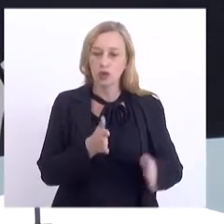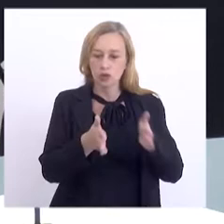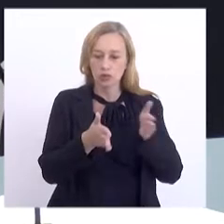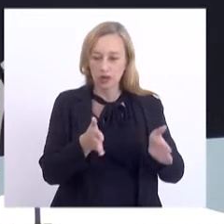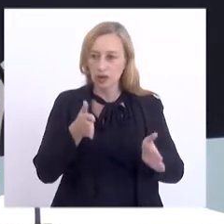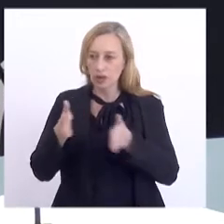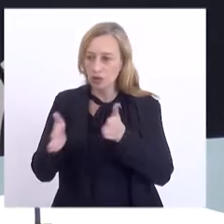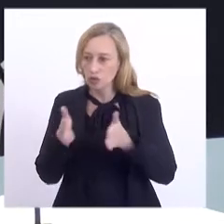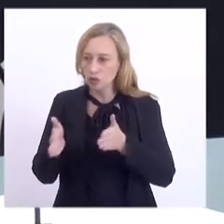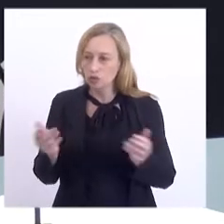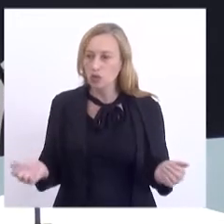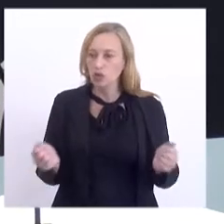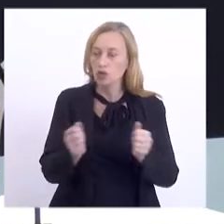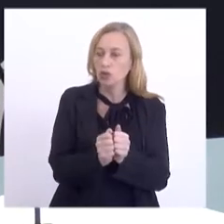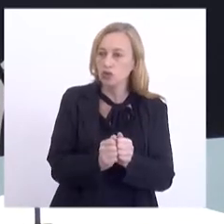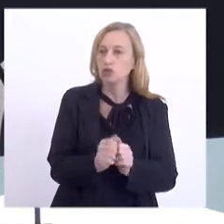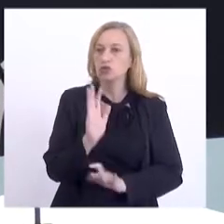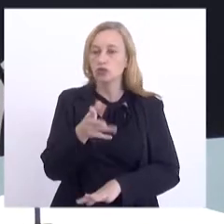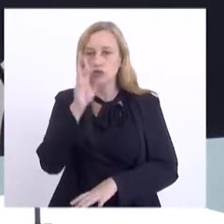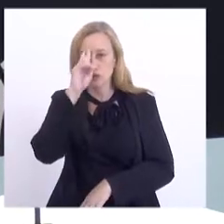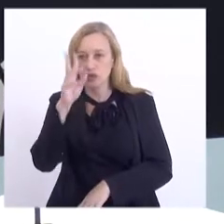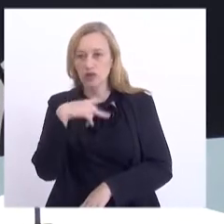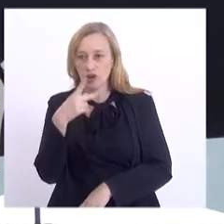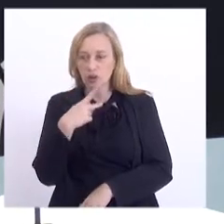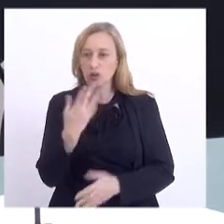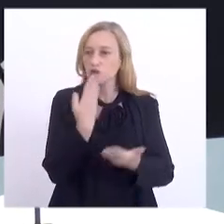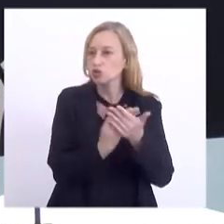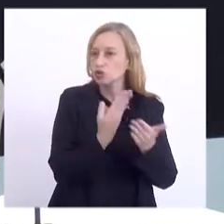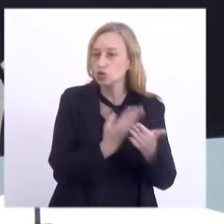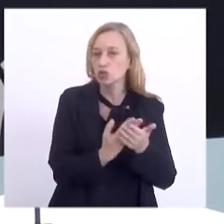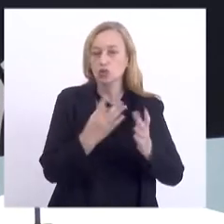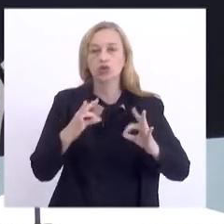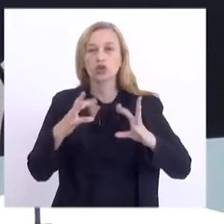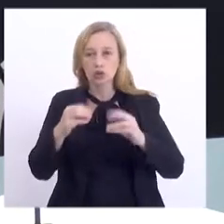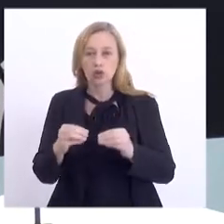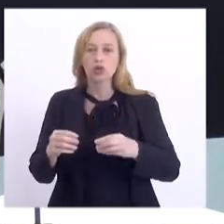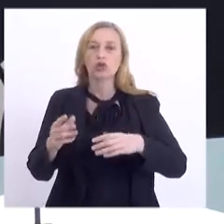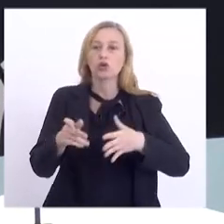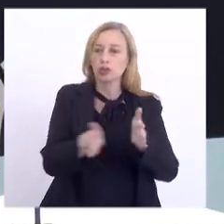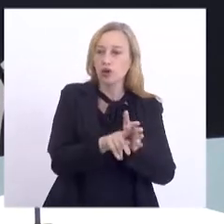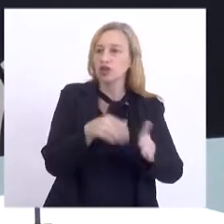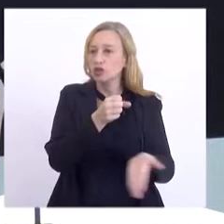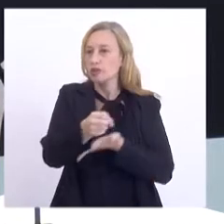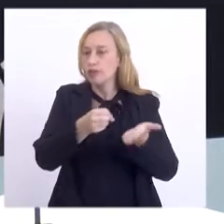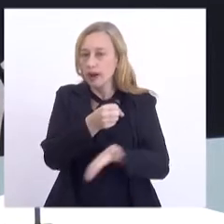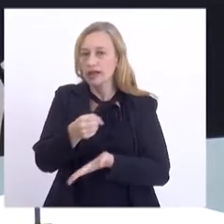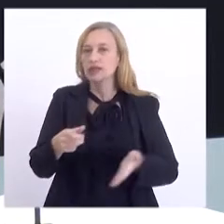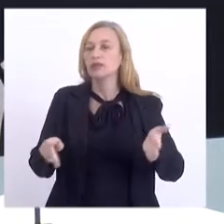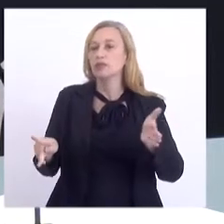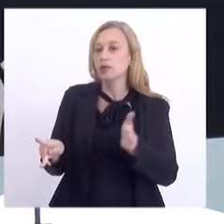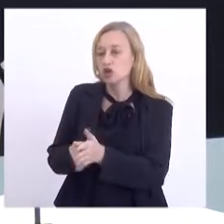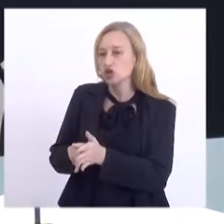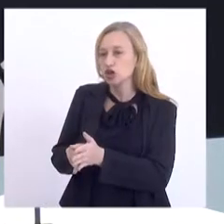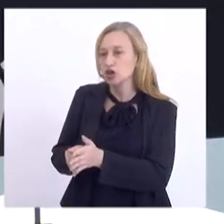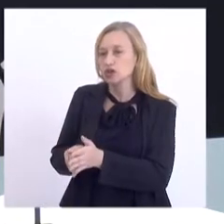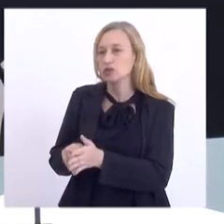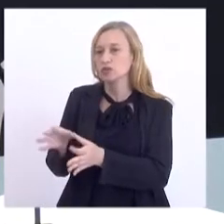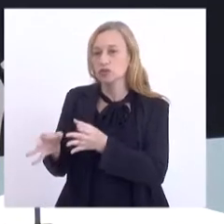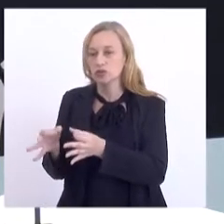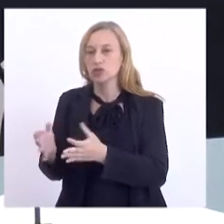vamos dizer assim nem conjunto aí como venceu falou dos estudos de viabilidade projetos básicos e executivos Às